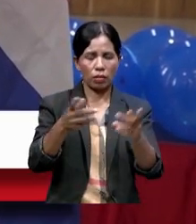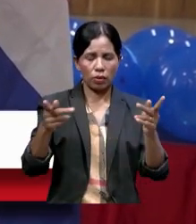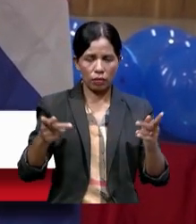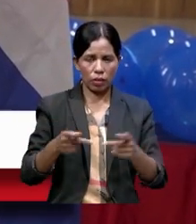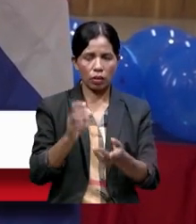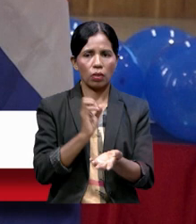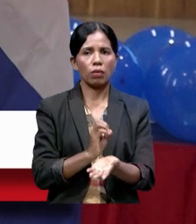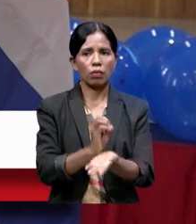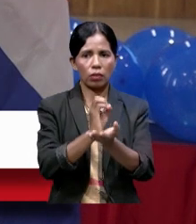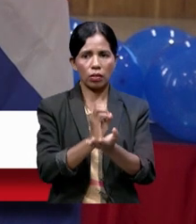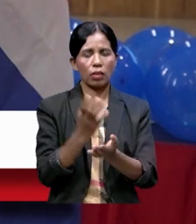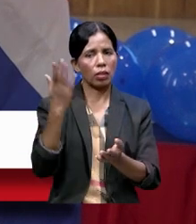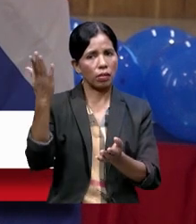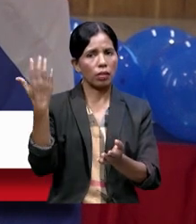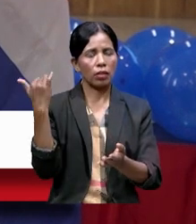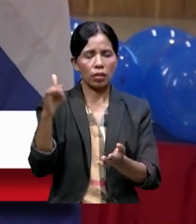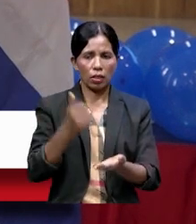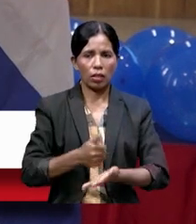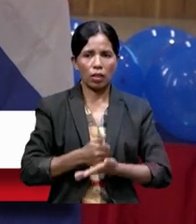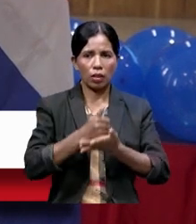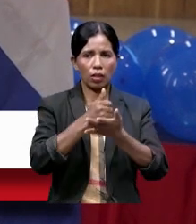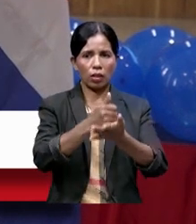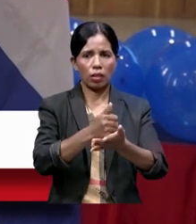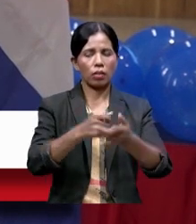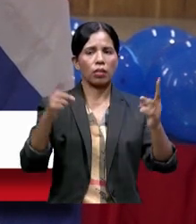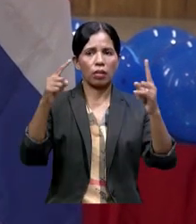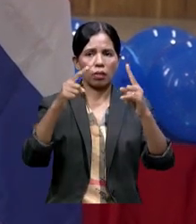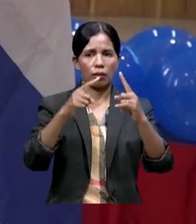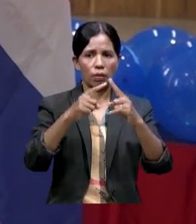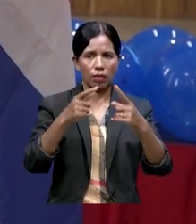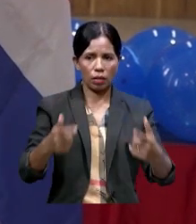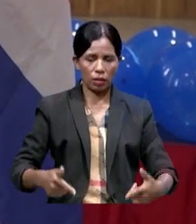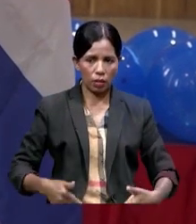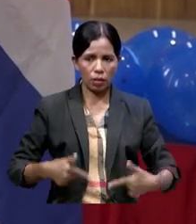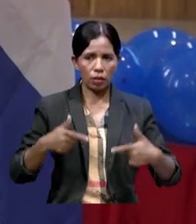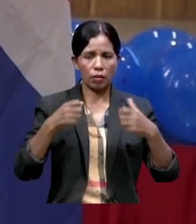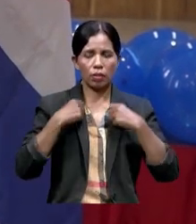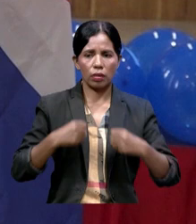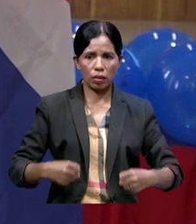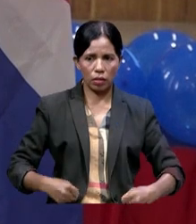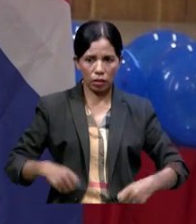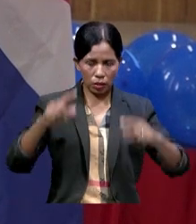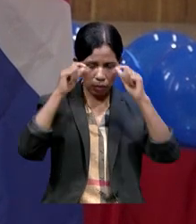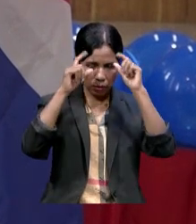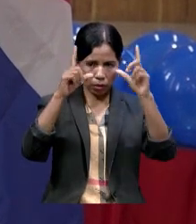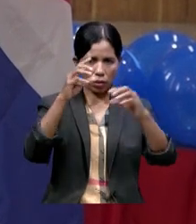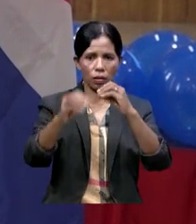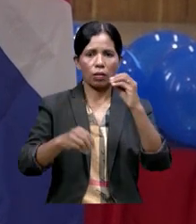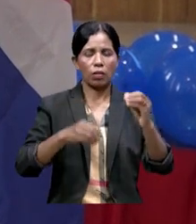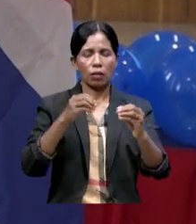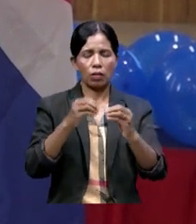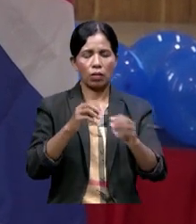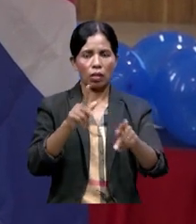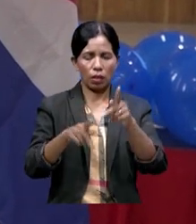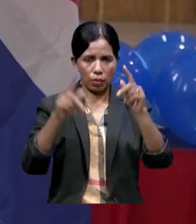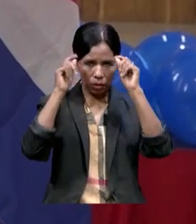Raewa. Do ira ba sira fo assistência ba vida ba saúde Timor Leste ni população